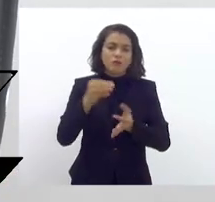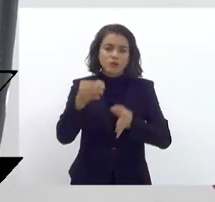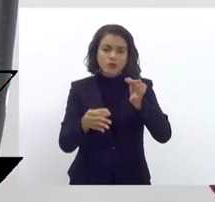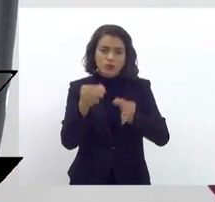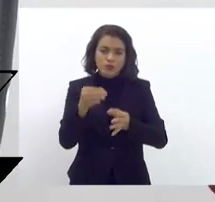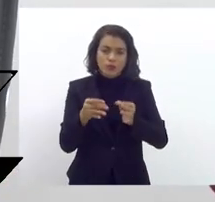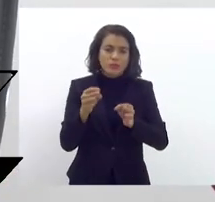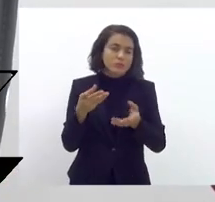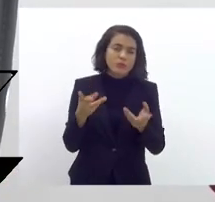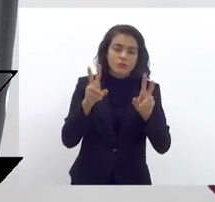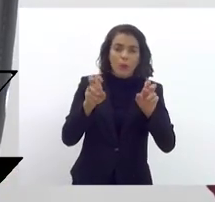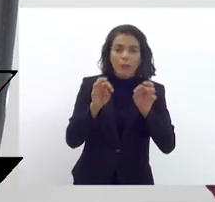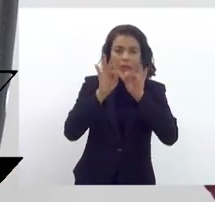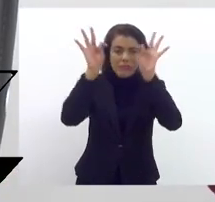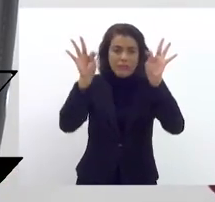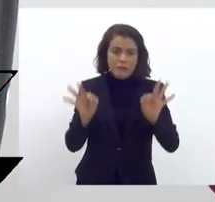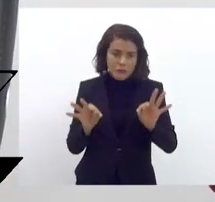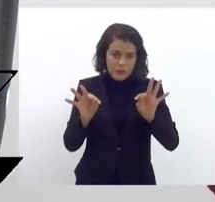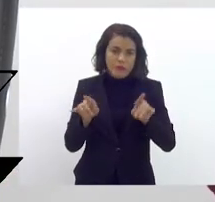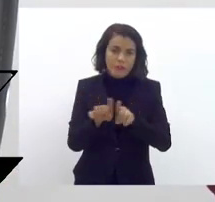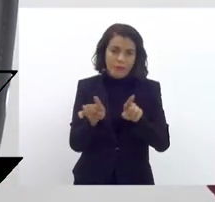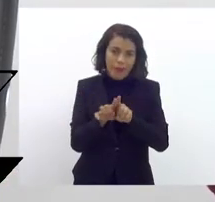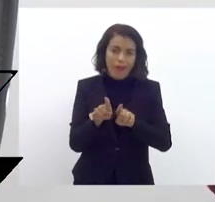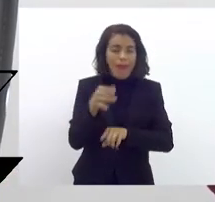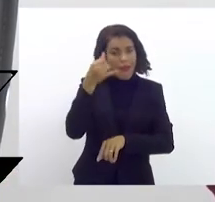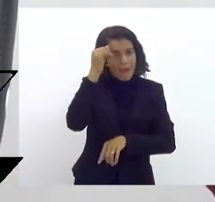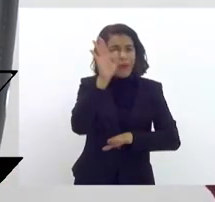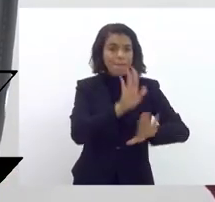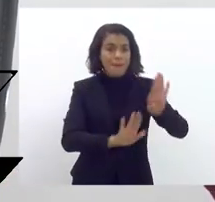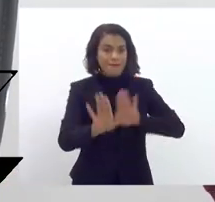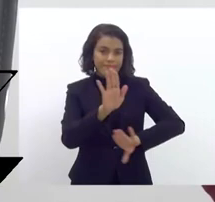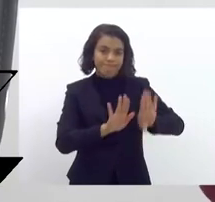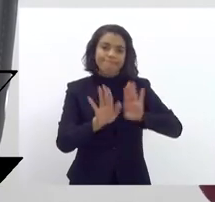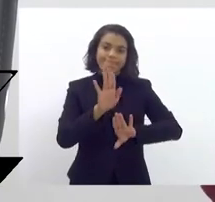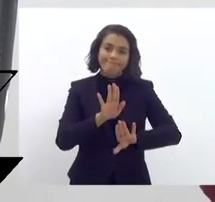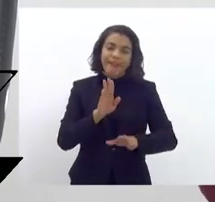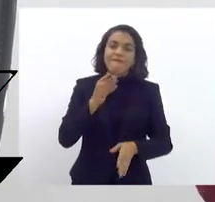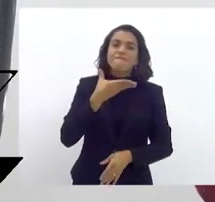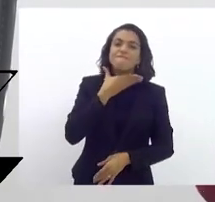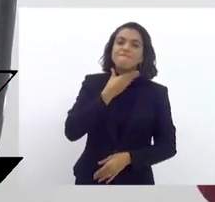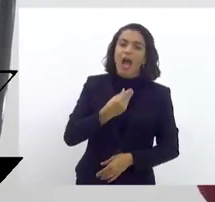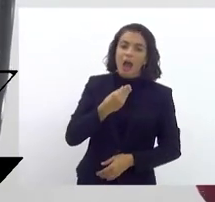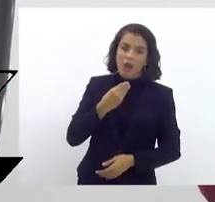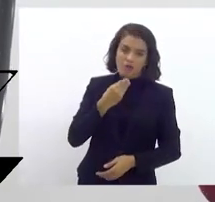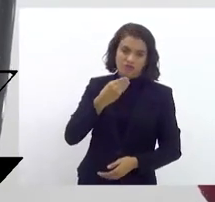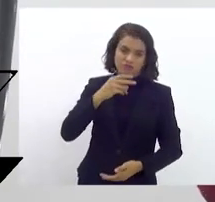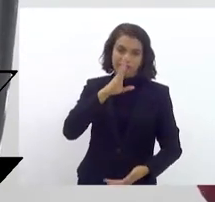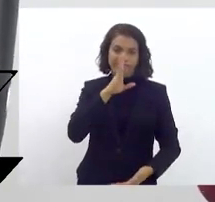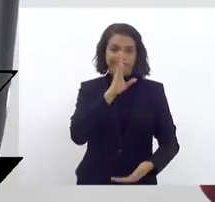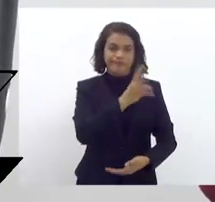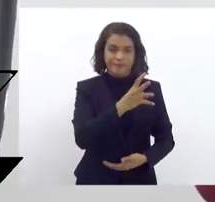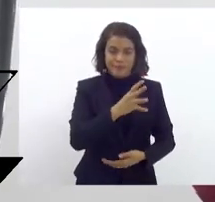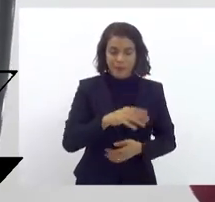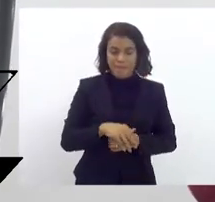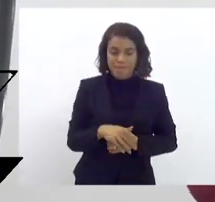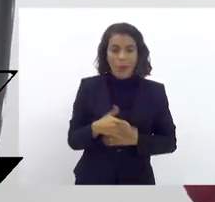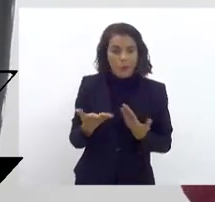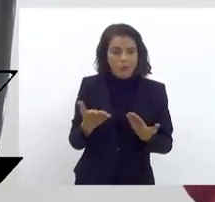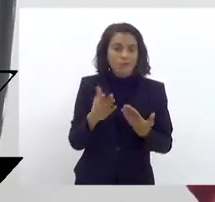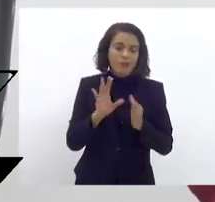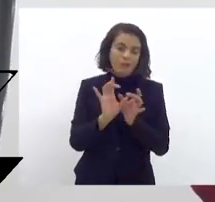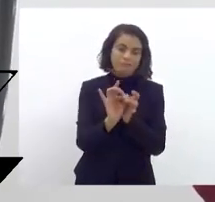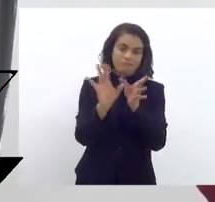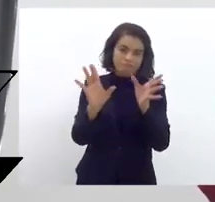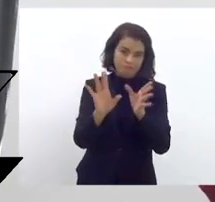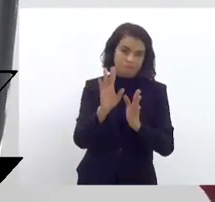testemunha para ajudar a compreender e prevenir o falso reconhecimento enfim a biblioteca bibliografia está disponível aí no